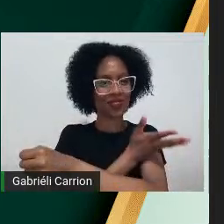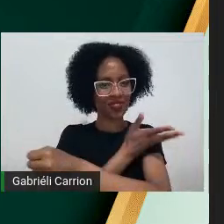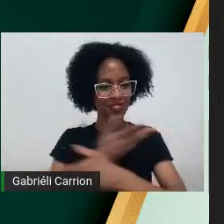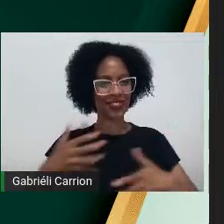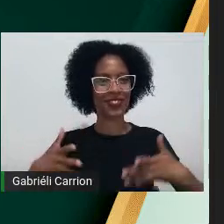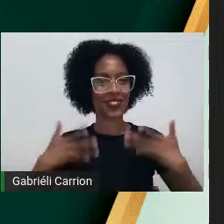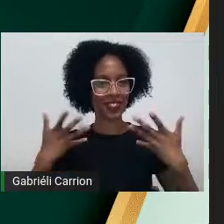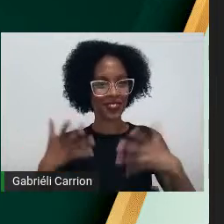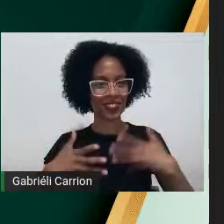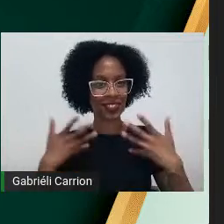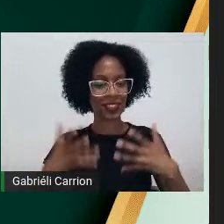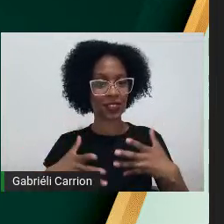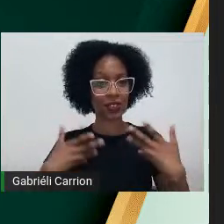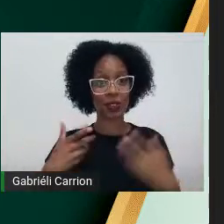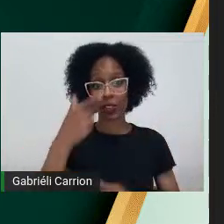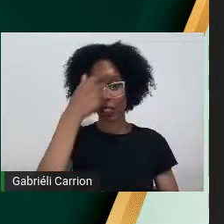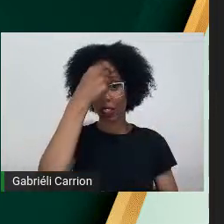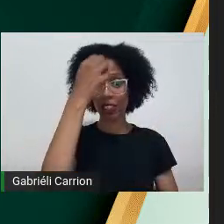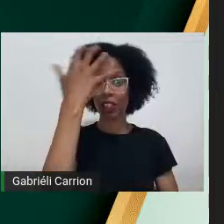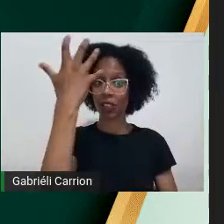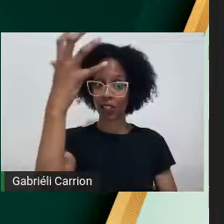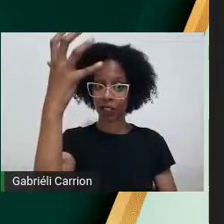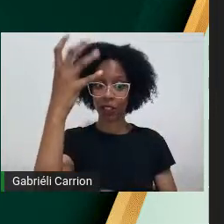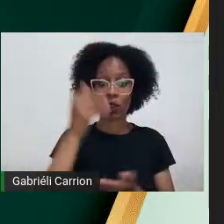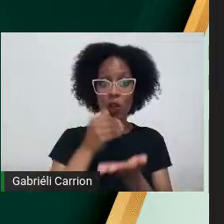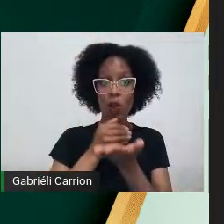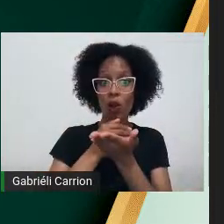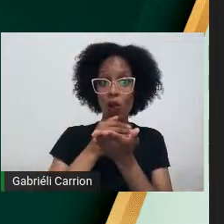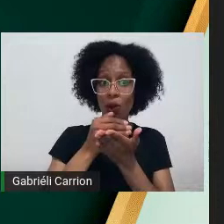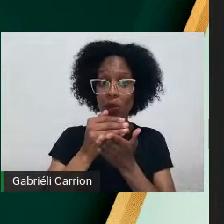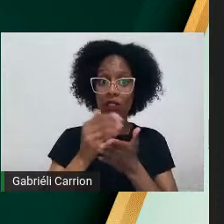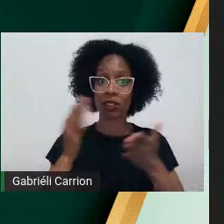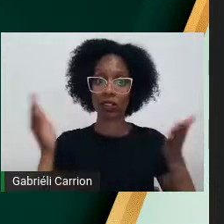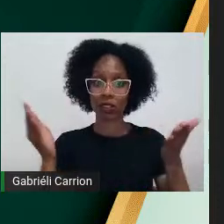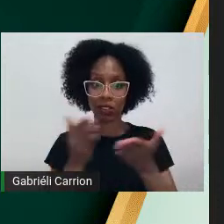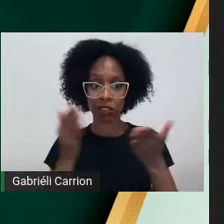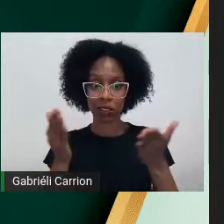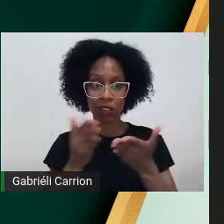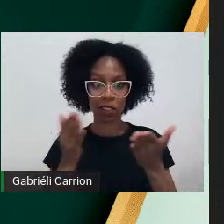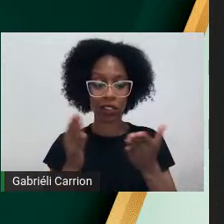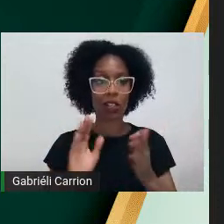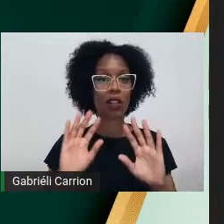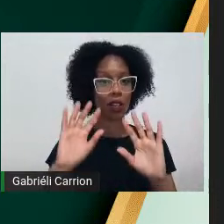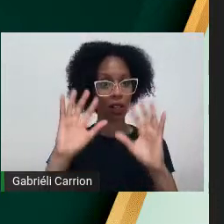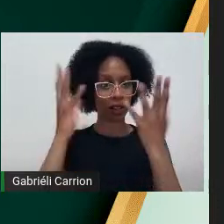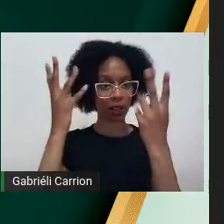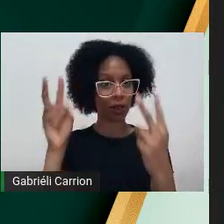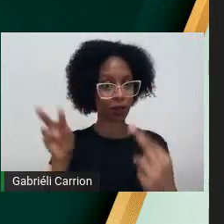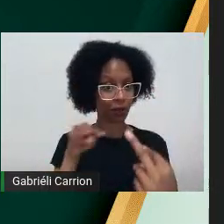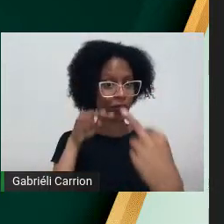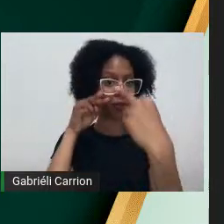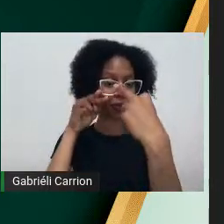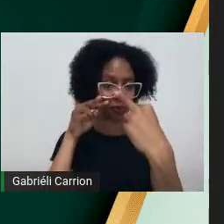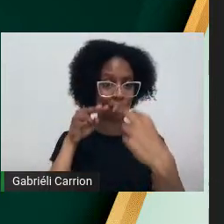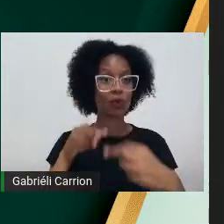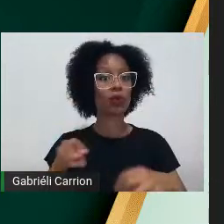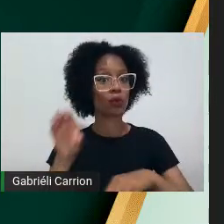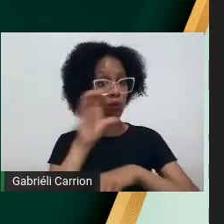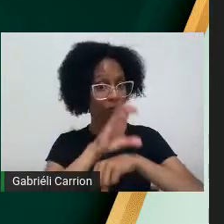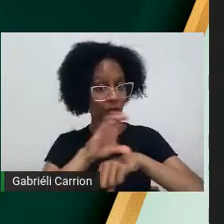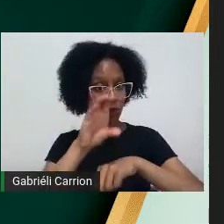a Universidade Federal do Pampa inicia neste momento a sessão solene de colação de grau virtual